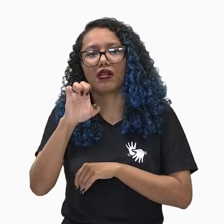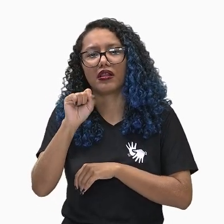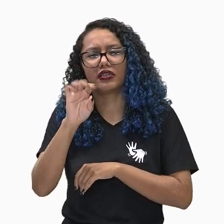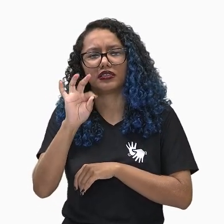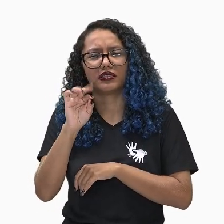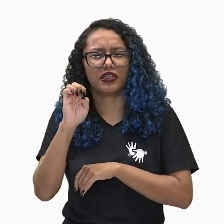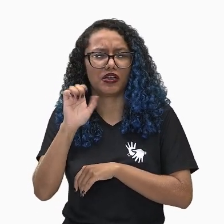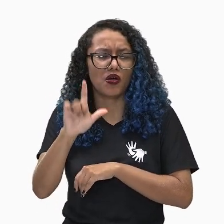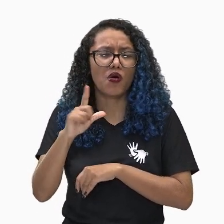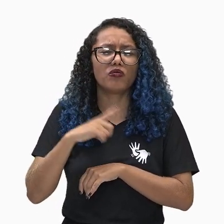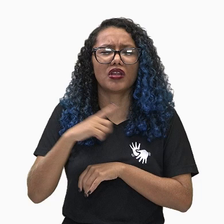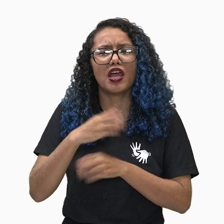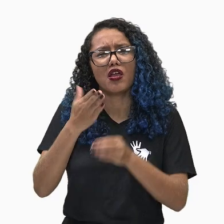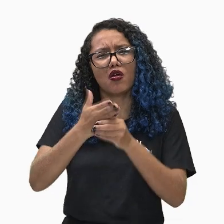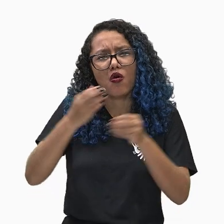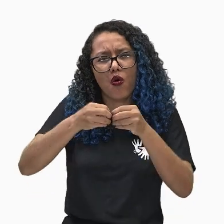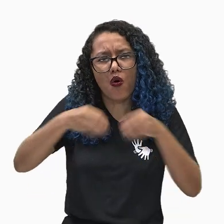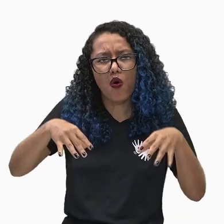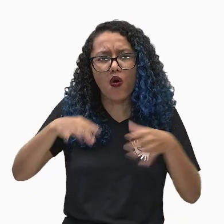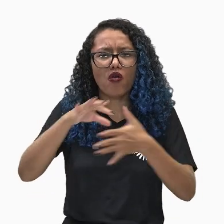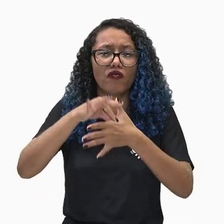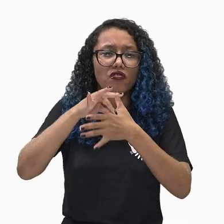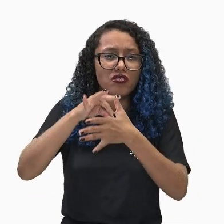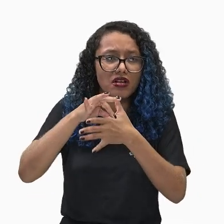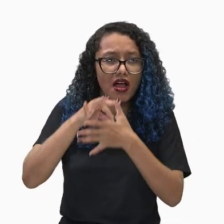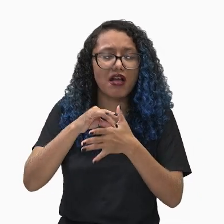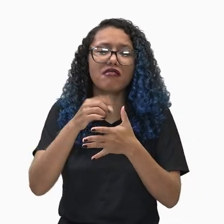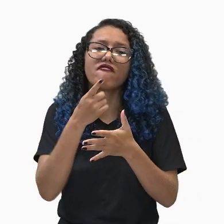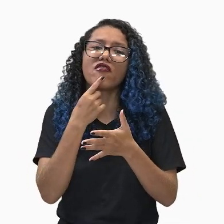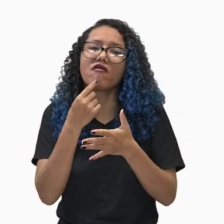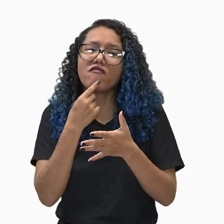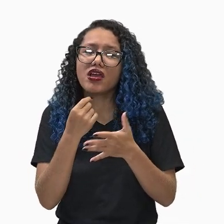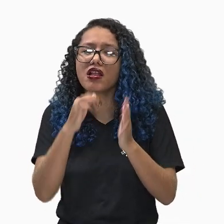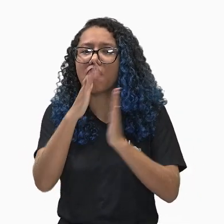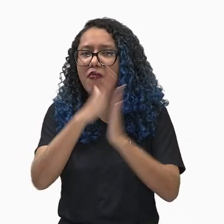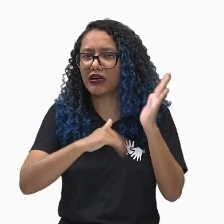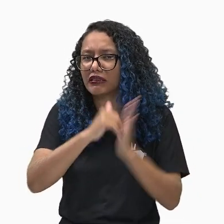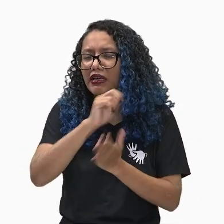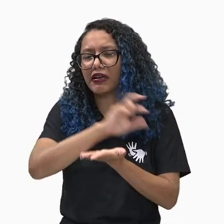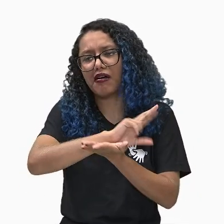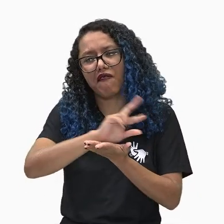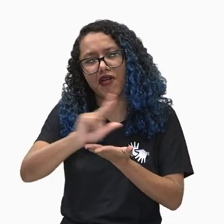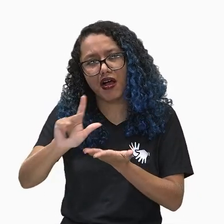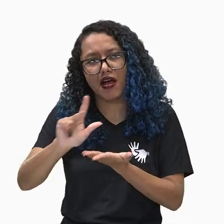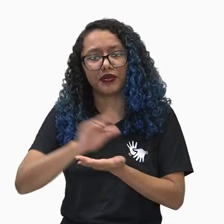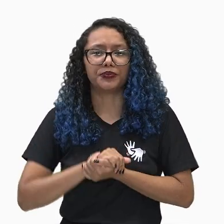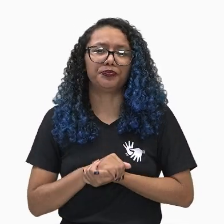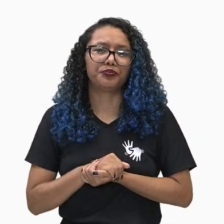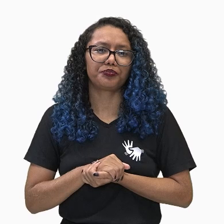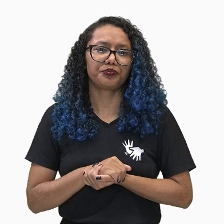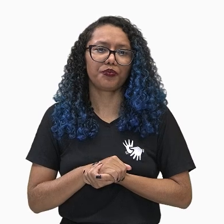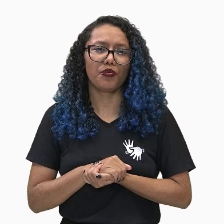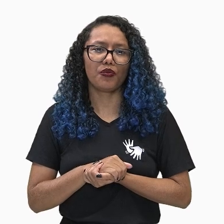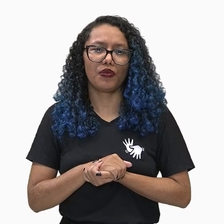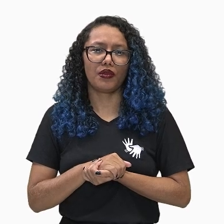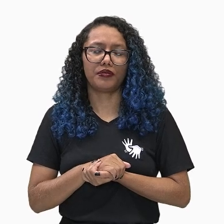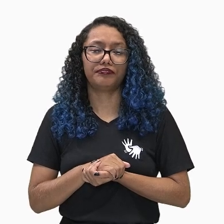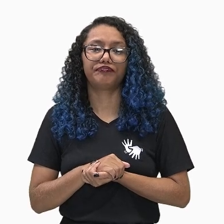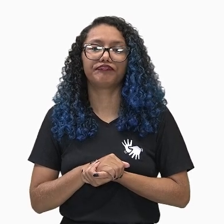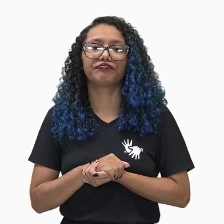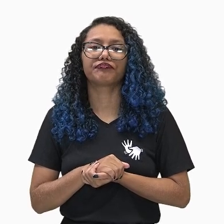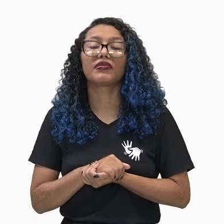nas carnes vermelhas, na nata, na manteiga. As substâncias orgânicas, como